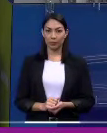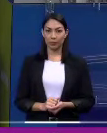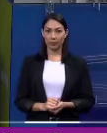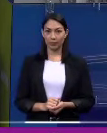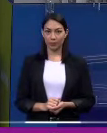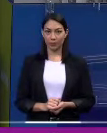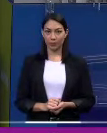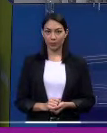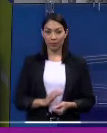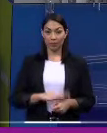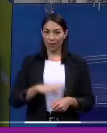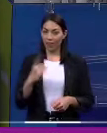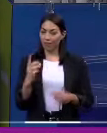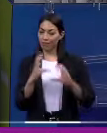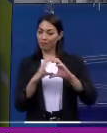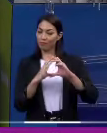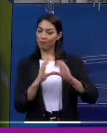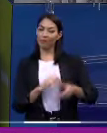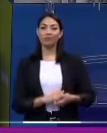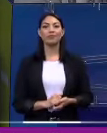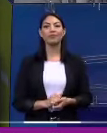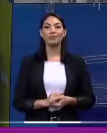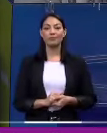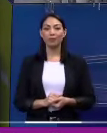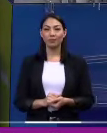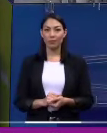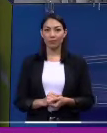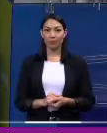Vamos lá, mais uma bola.